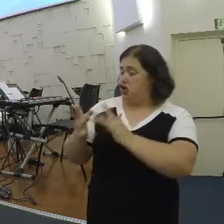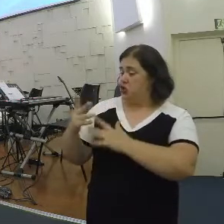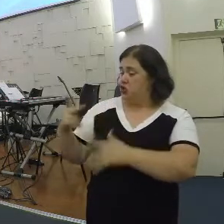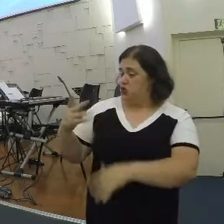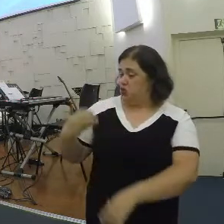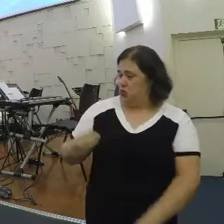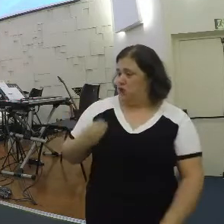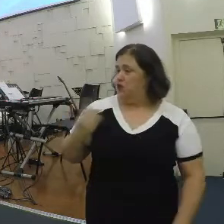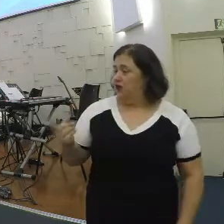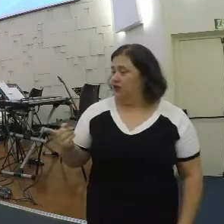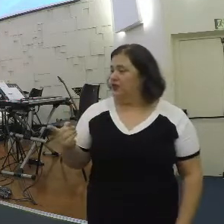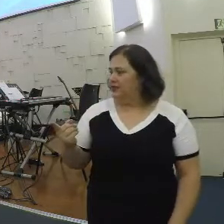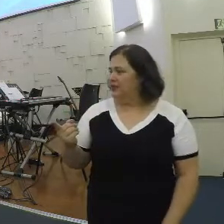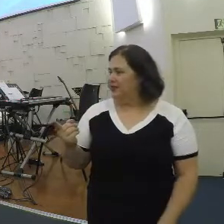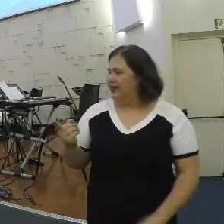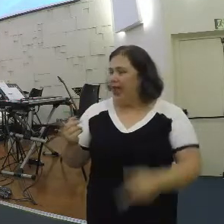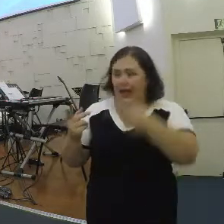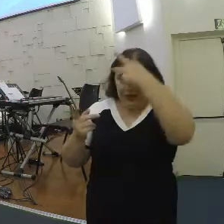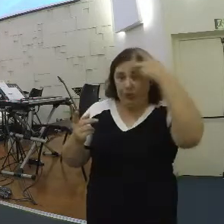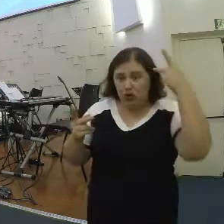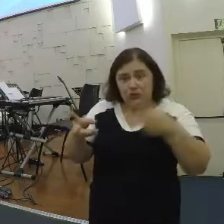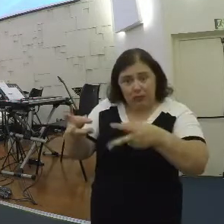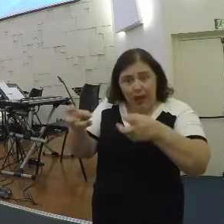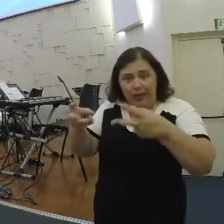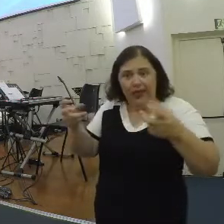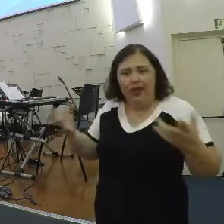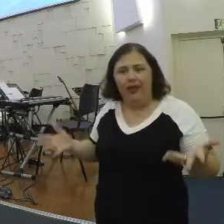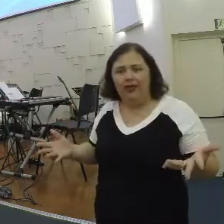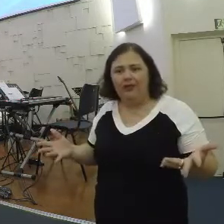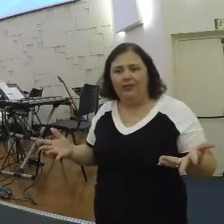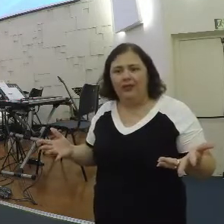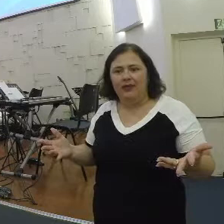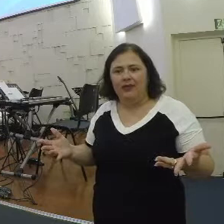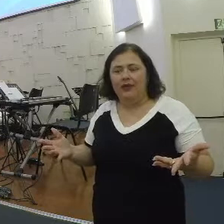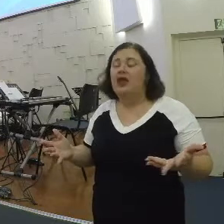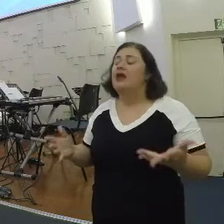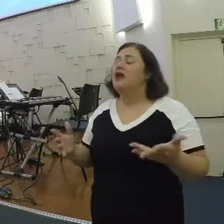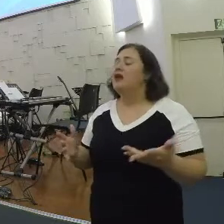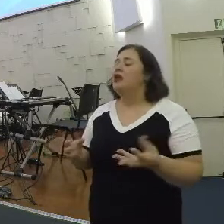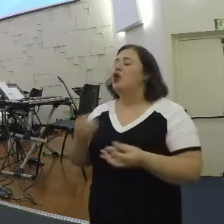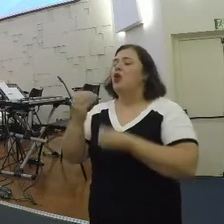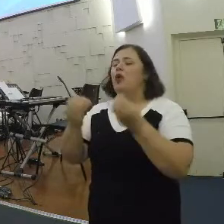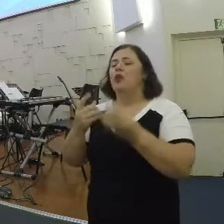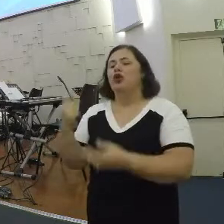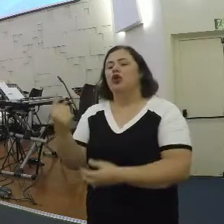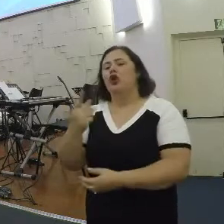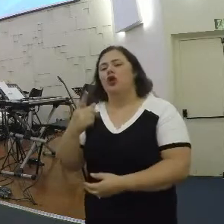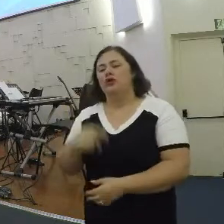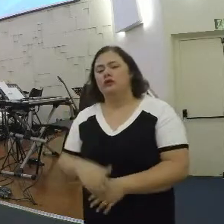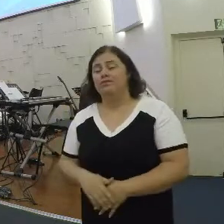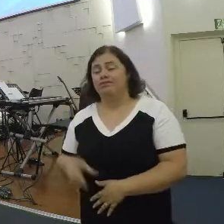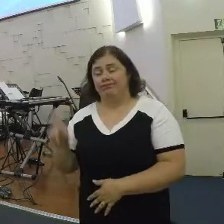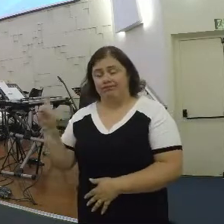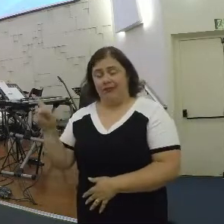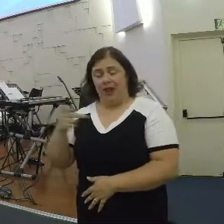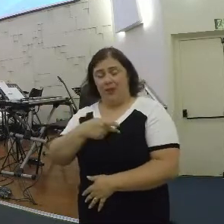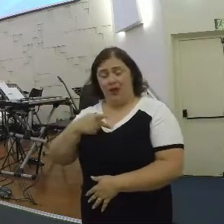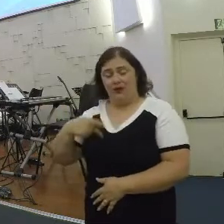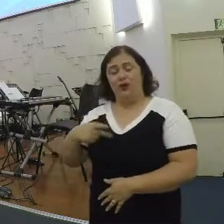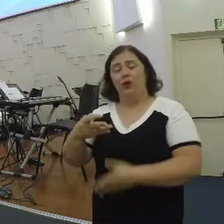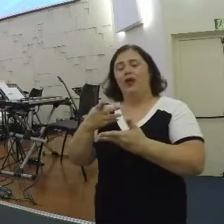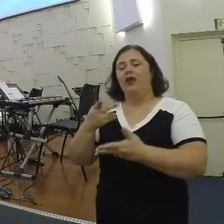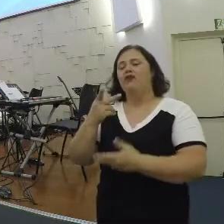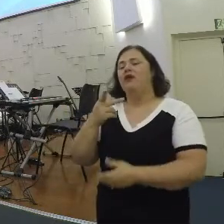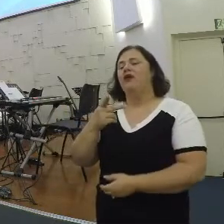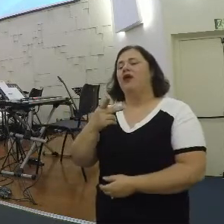é um espectador, é alguém que tem dado frutos para a glória de Deus. E aí eu quero falar de uma professora. Era